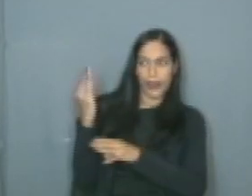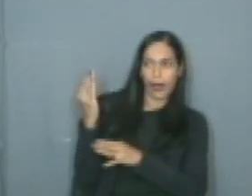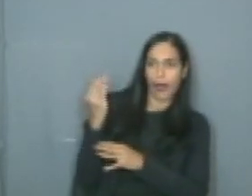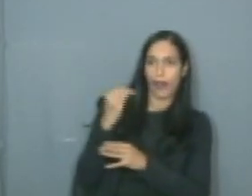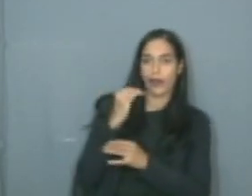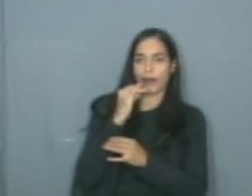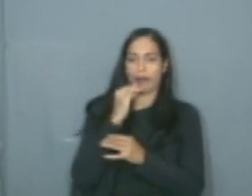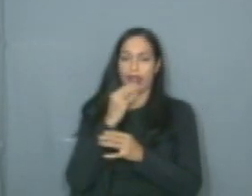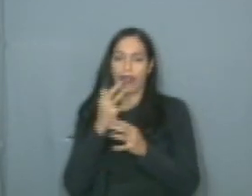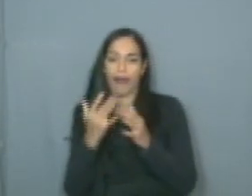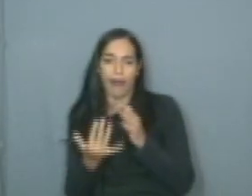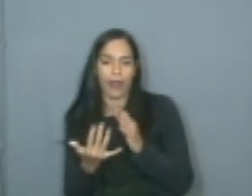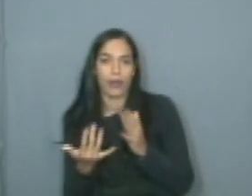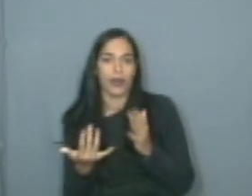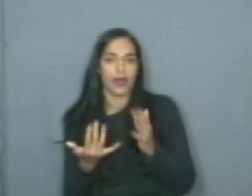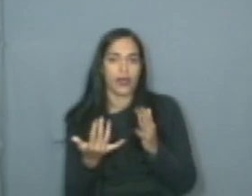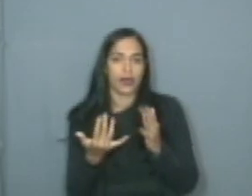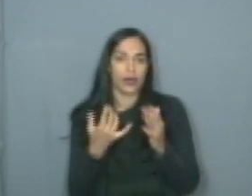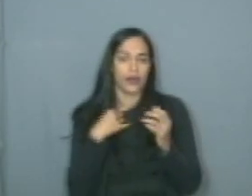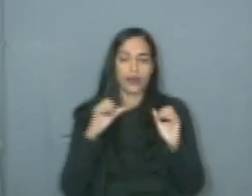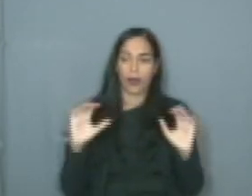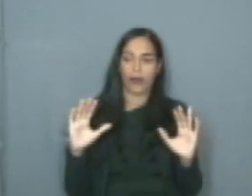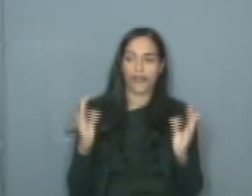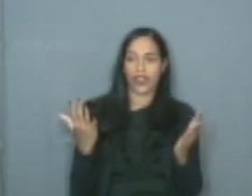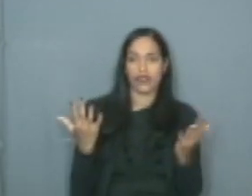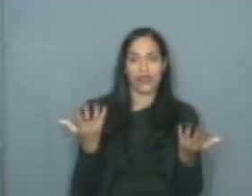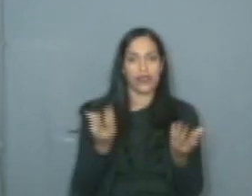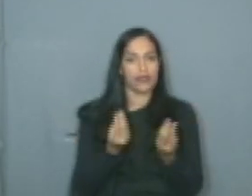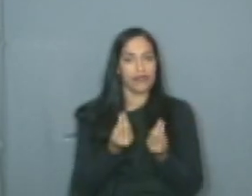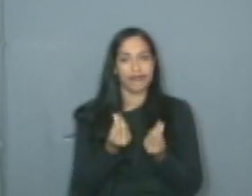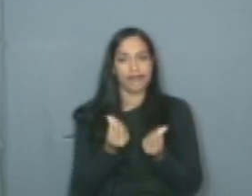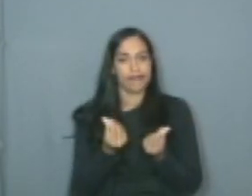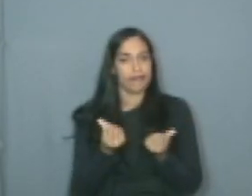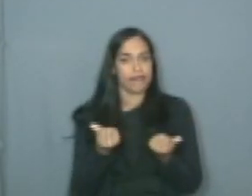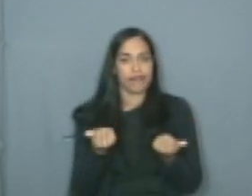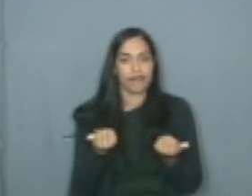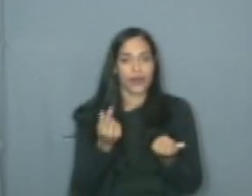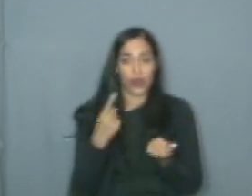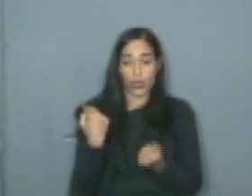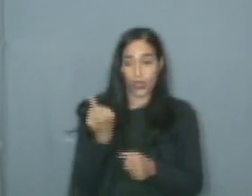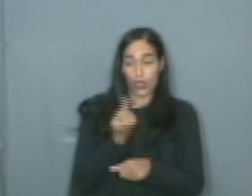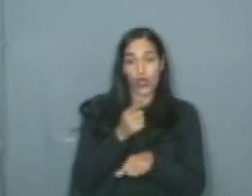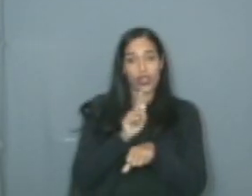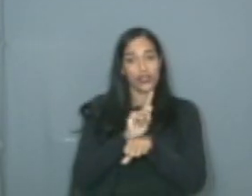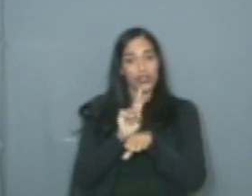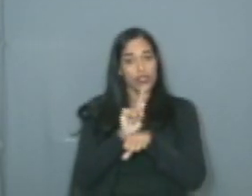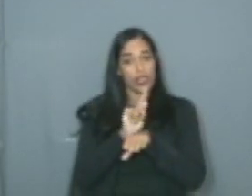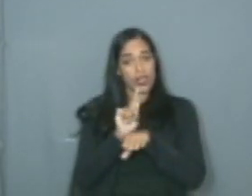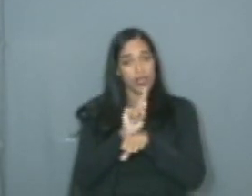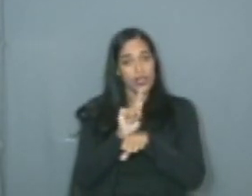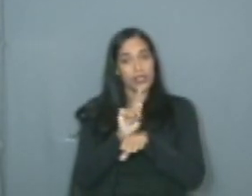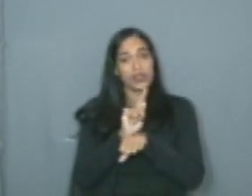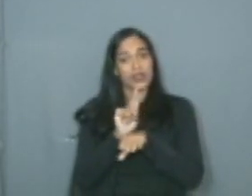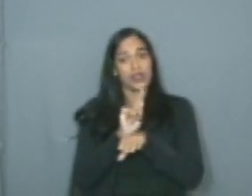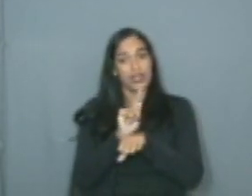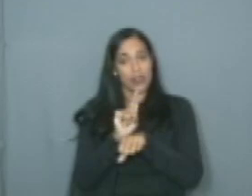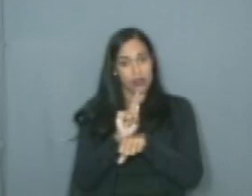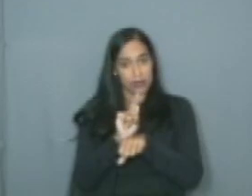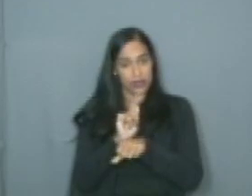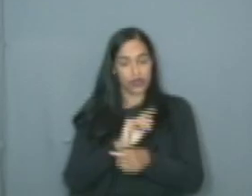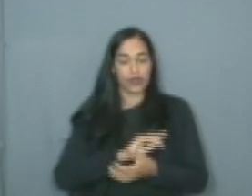lá fétida saindo, ou eu vou dar uma festa na sala? É óbvio que nós, gerenciando nossa casa, vamos lá consertar o cano que está